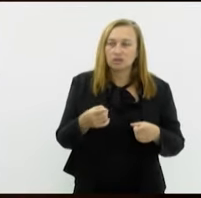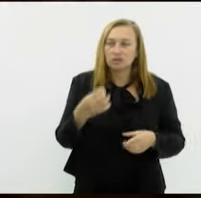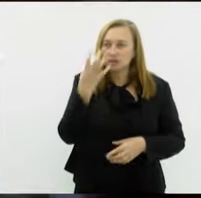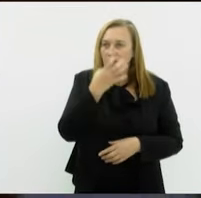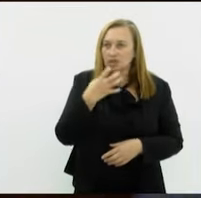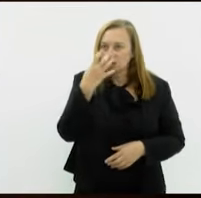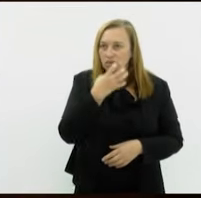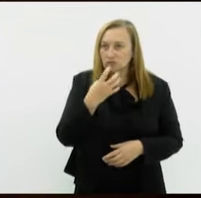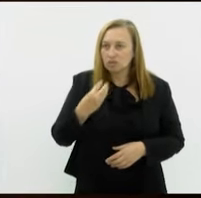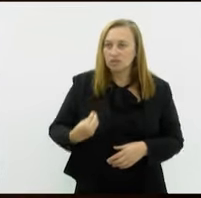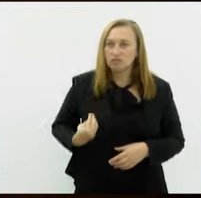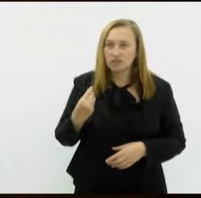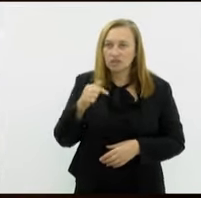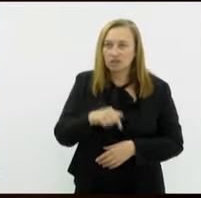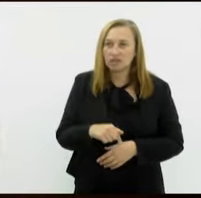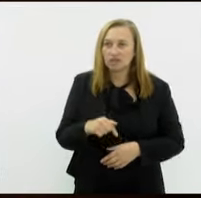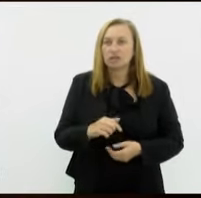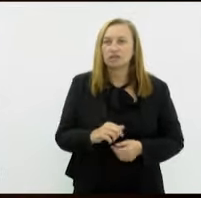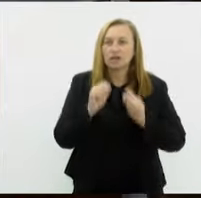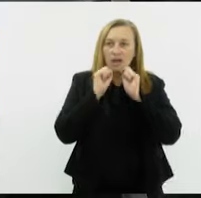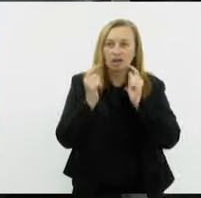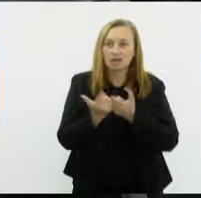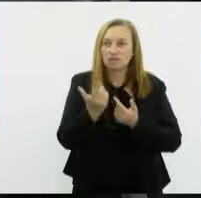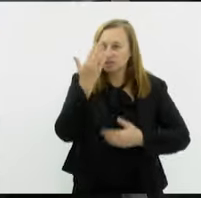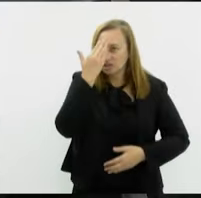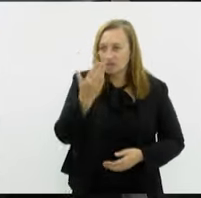estar aqui na LERJ. Obrigado.